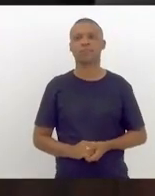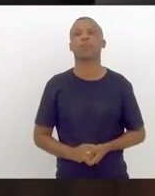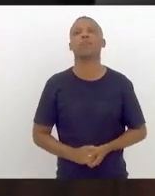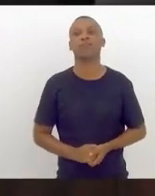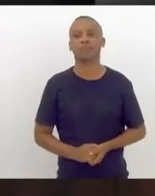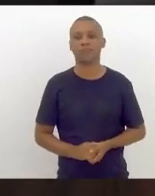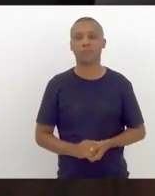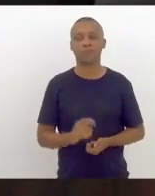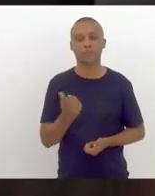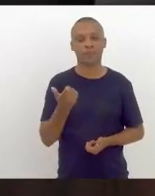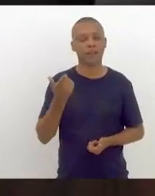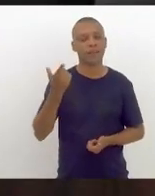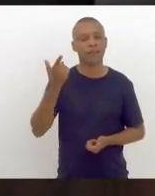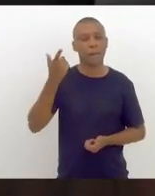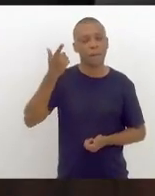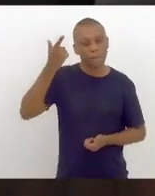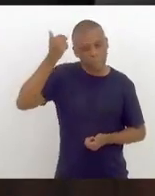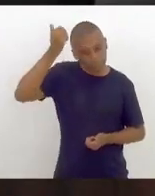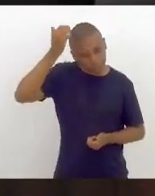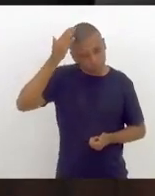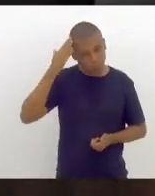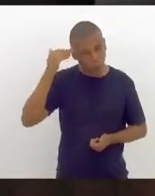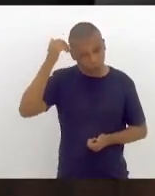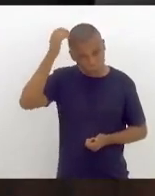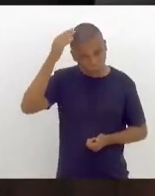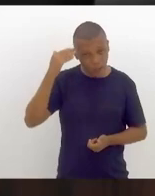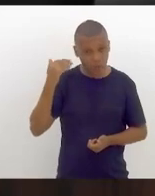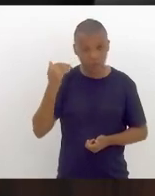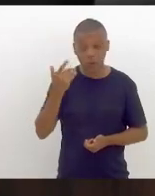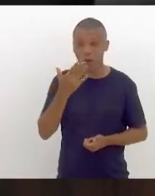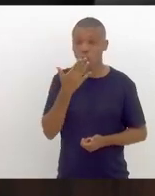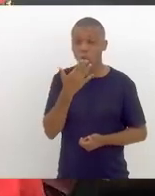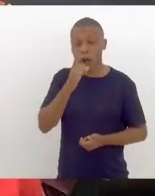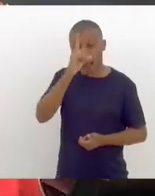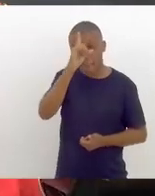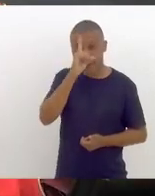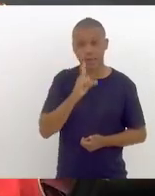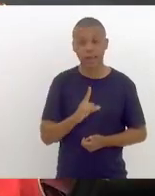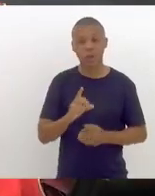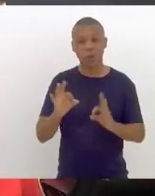uma tinta bebeada e ficou loiro o homem tá russo